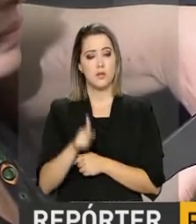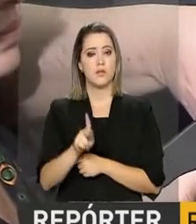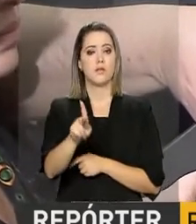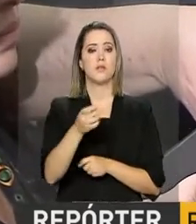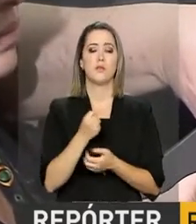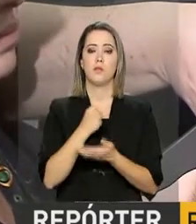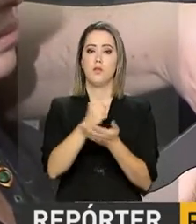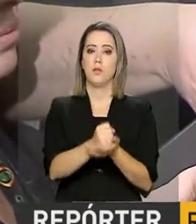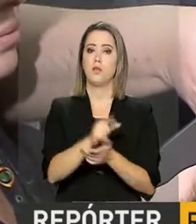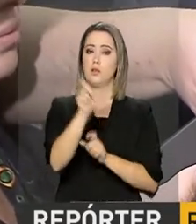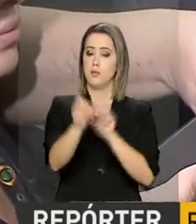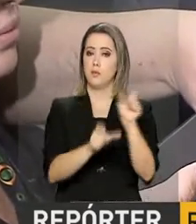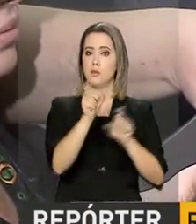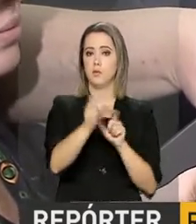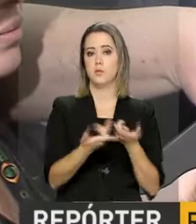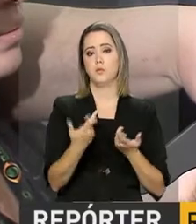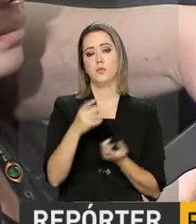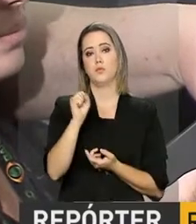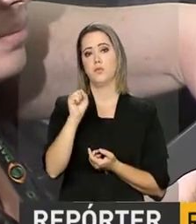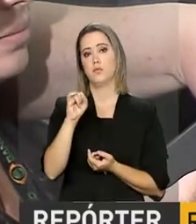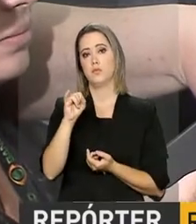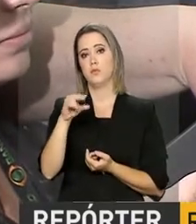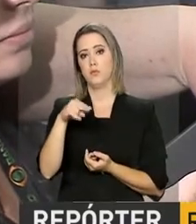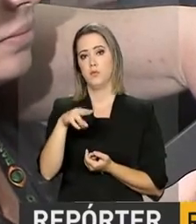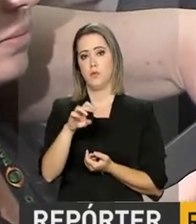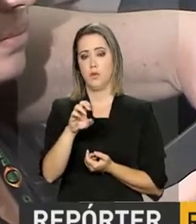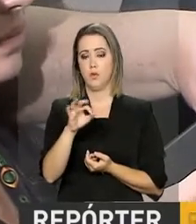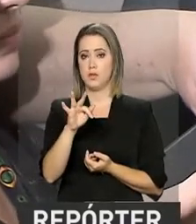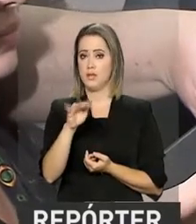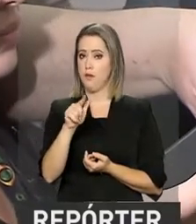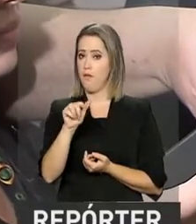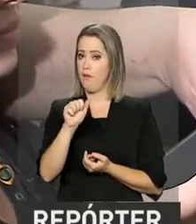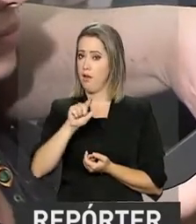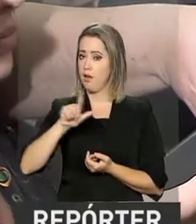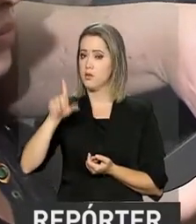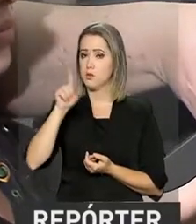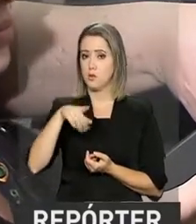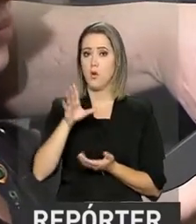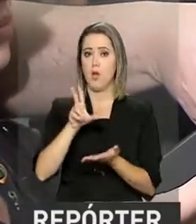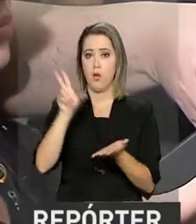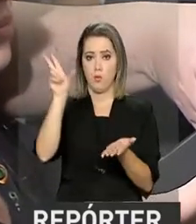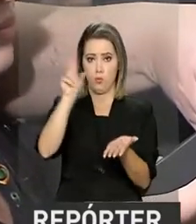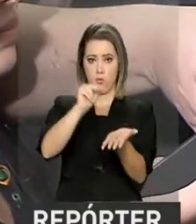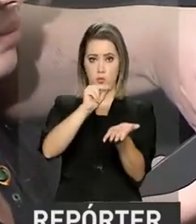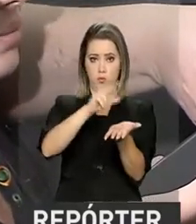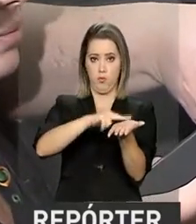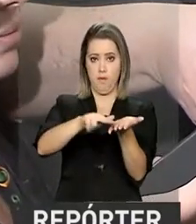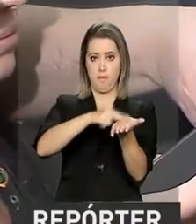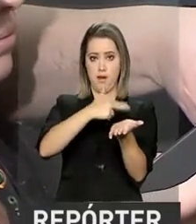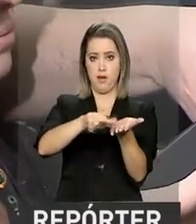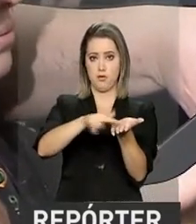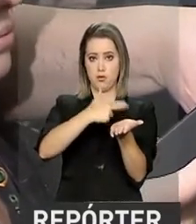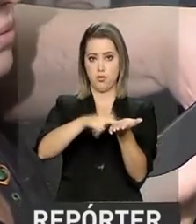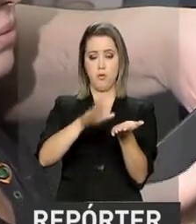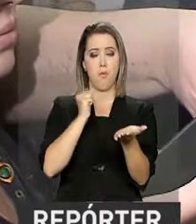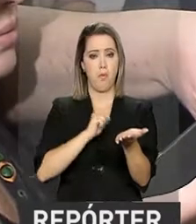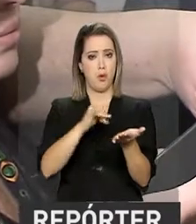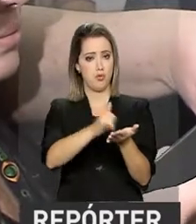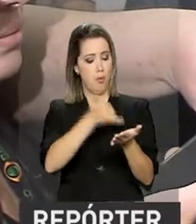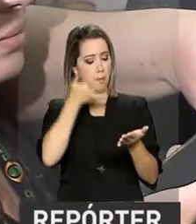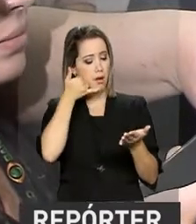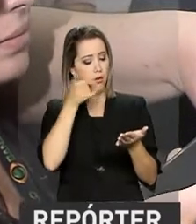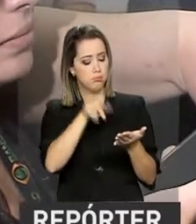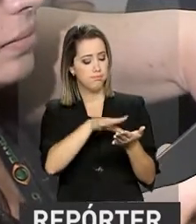para o trabalhador sine fácil é um aplicativo onde o trabalhador através dos seus celulares